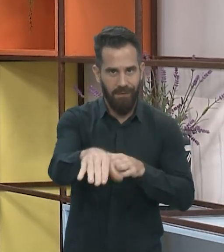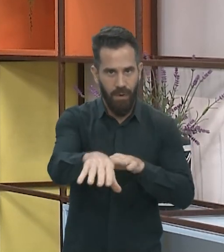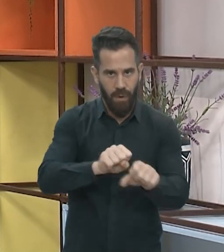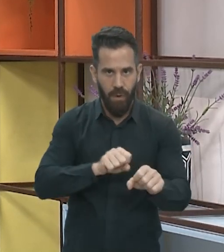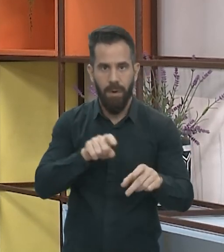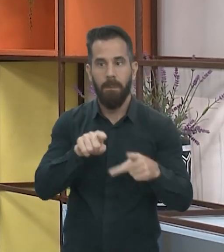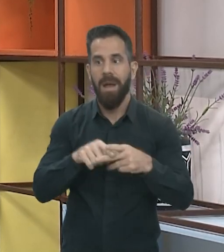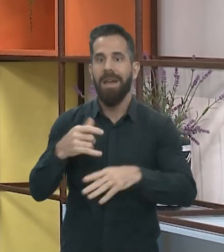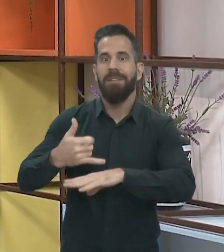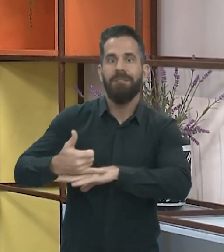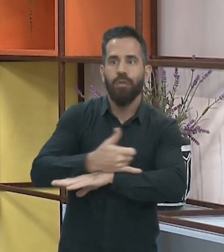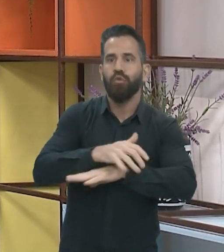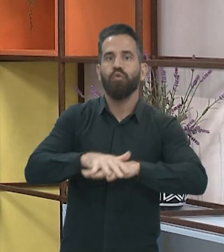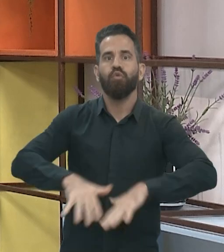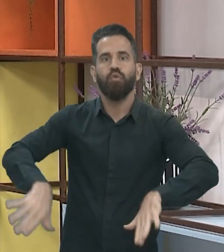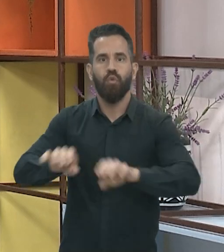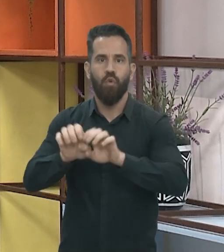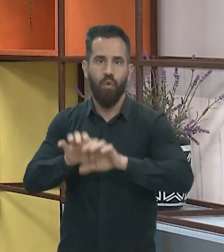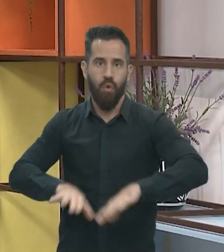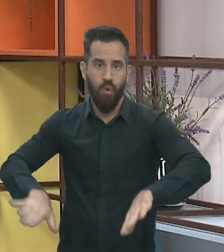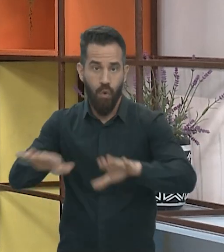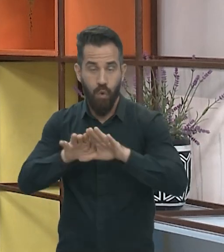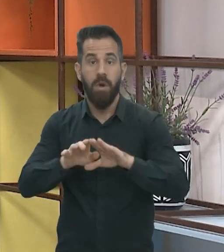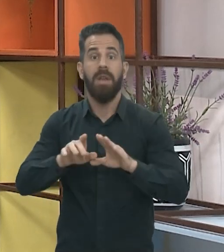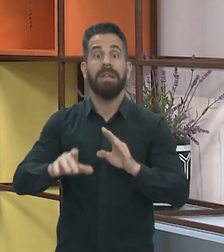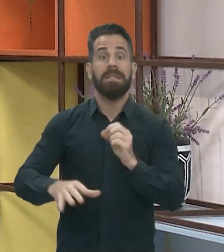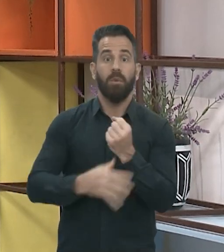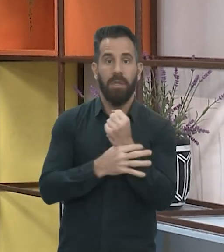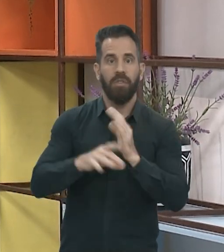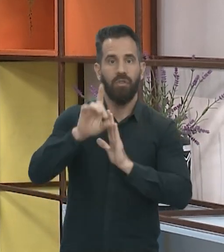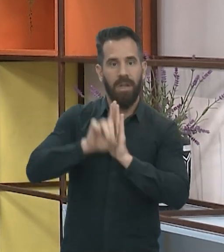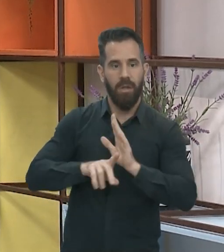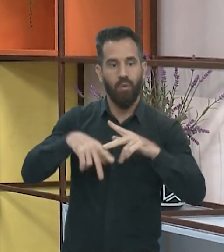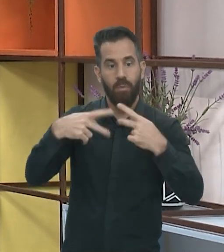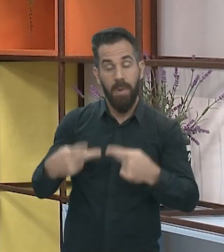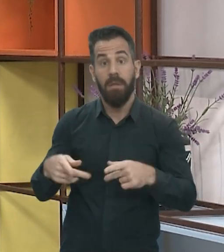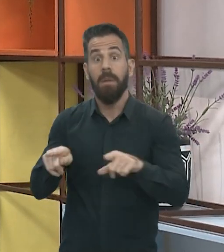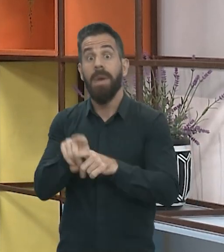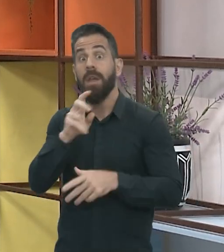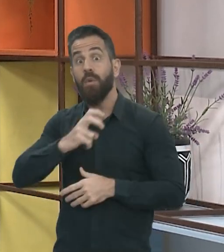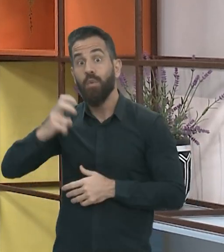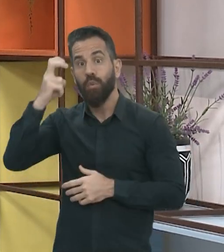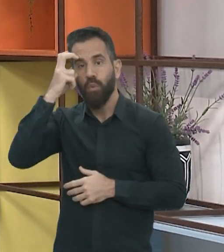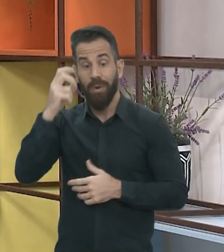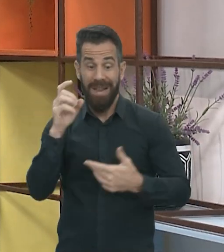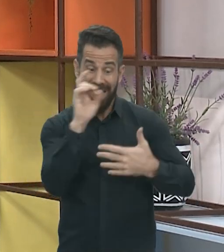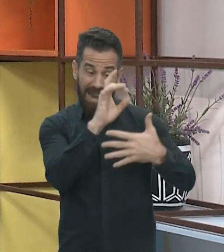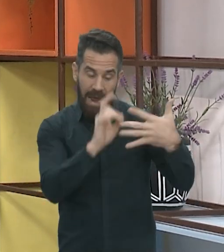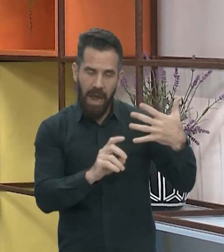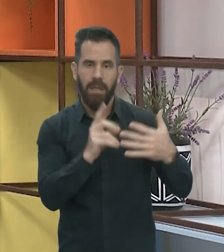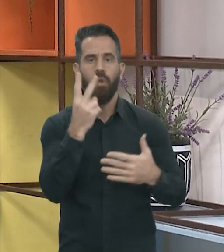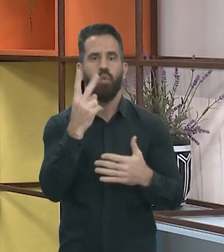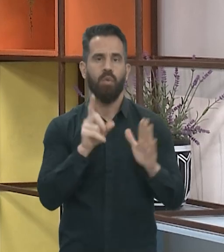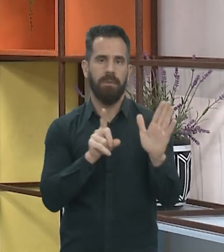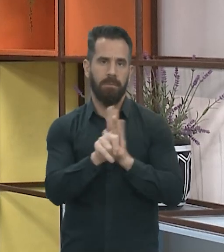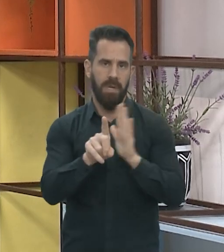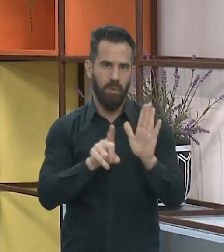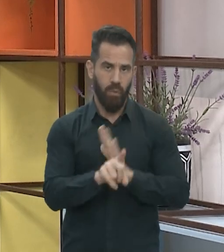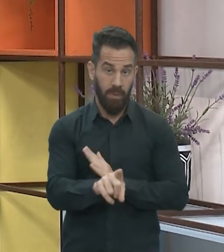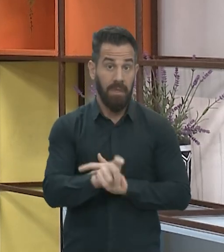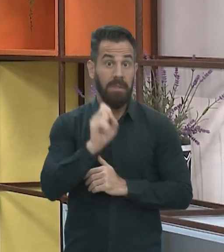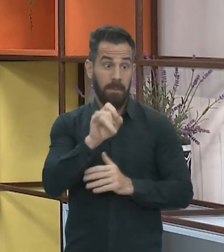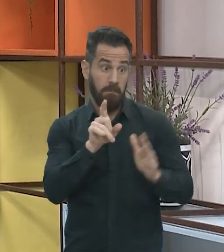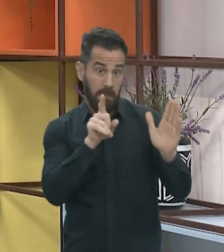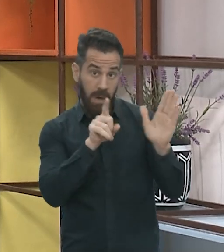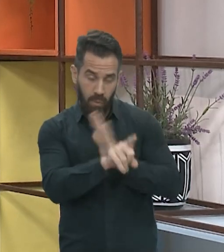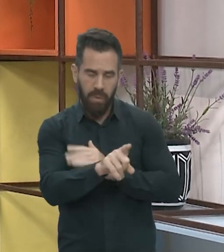e direitos humanos e cultura. Para cada um dos tópicos, eu vou fazer 2 perguntas. Assim que as perguntas forem feitas,